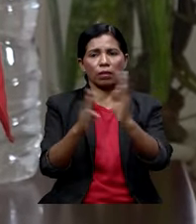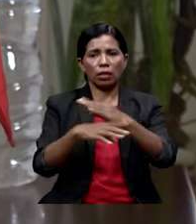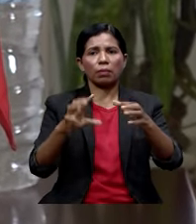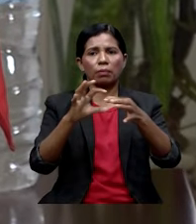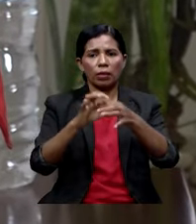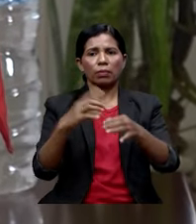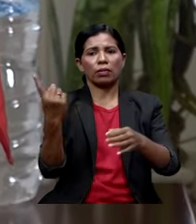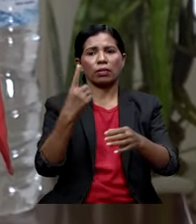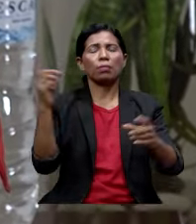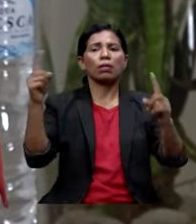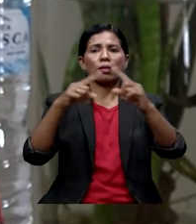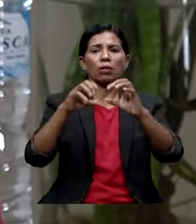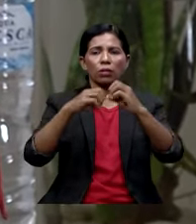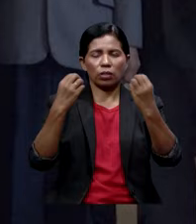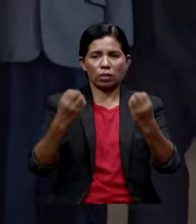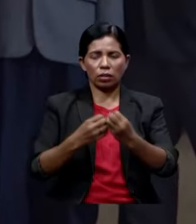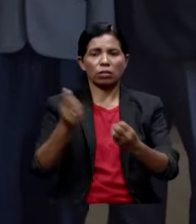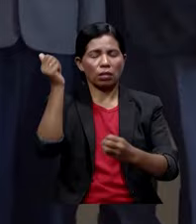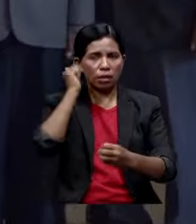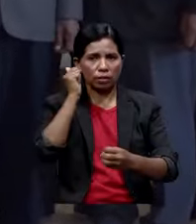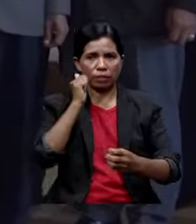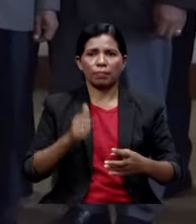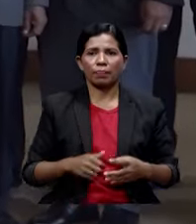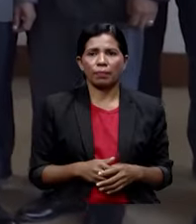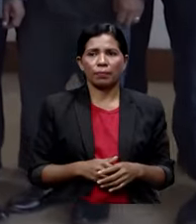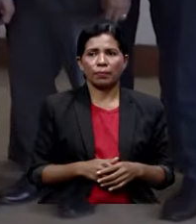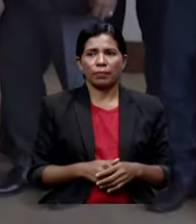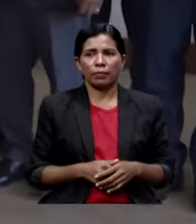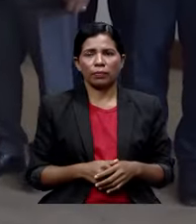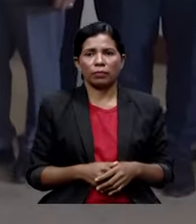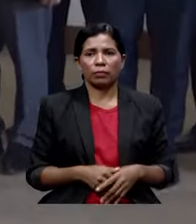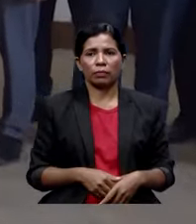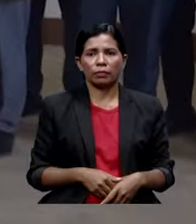permanente da Organização Regional ASEAN. Agostinho da Costa, Romualdo Neves, GMN.